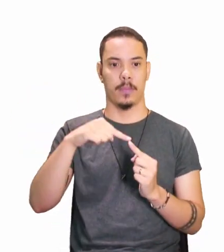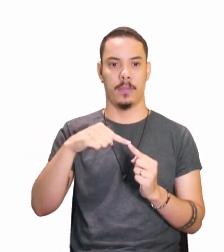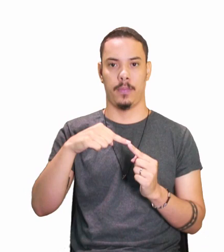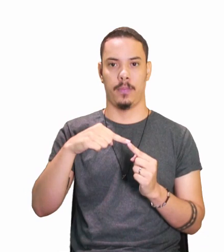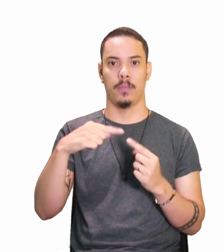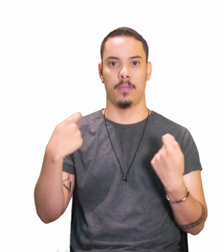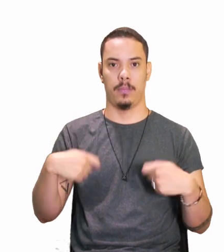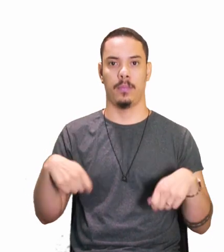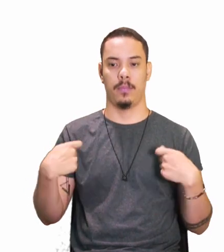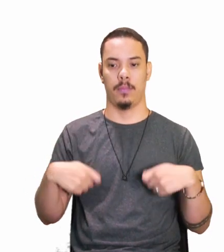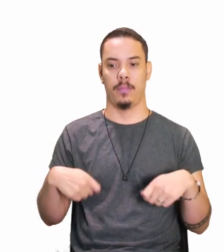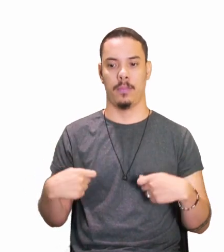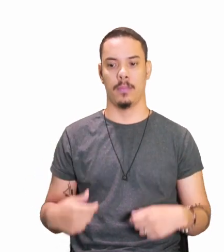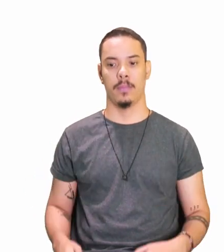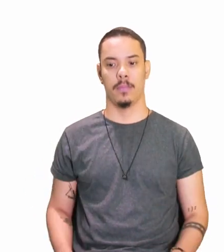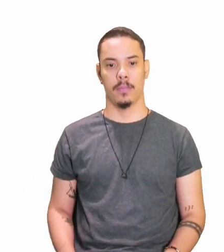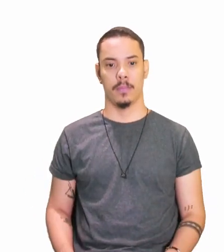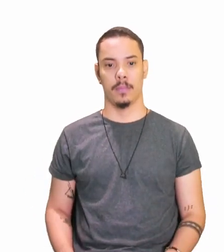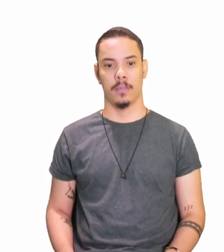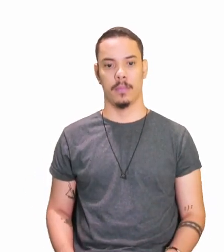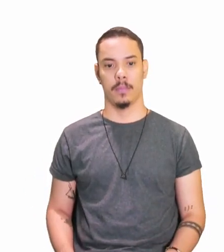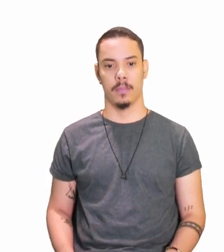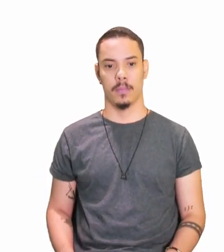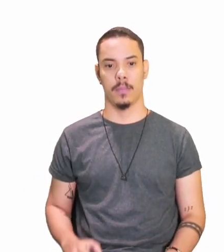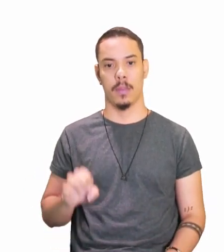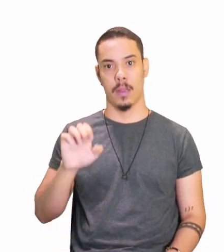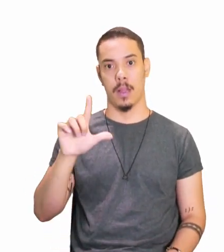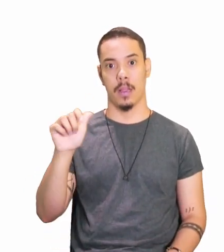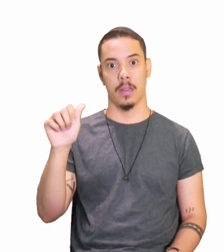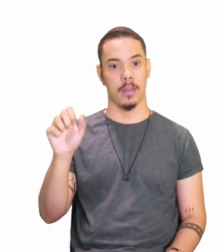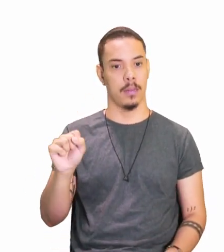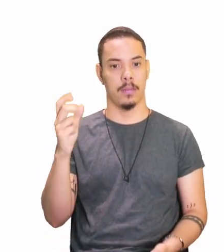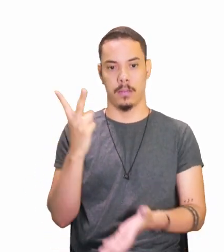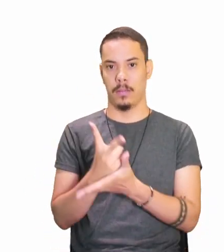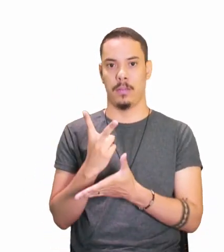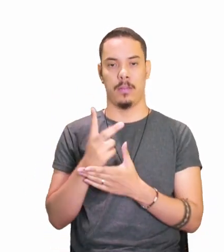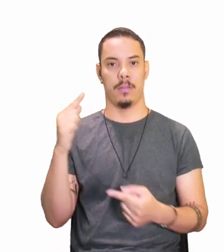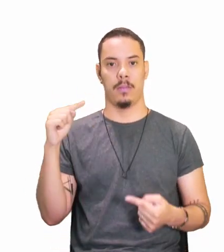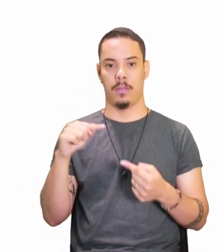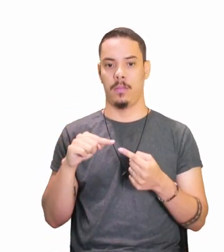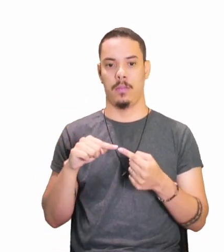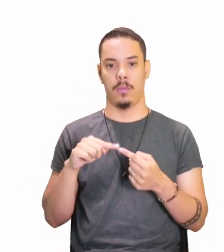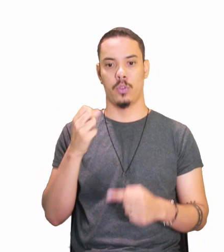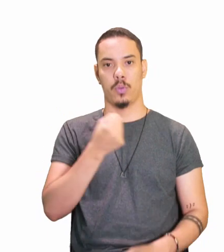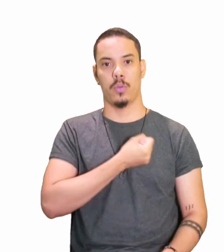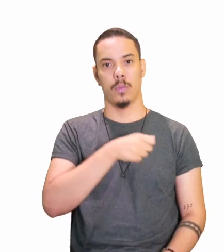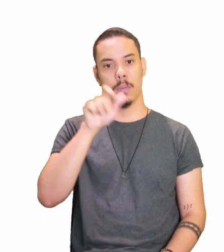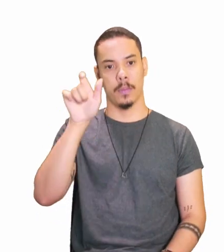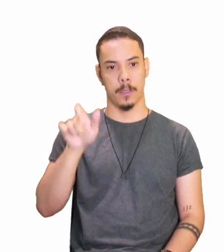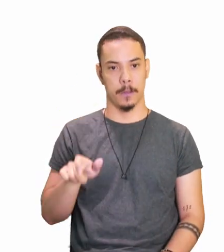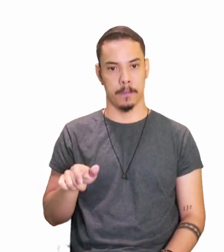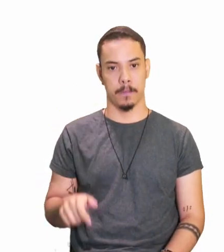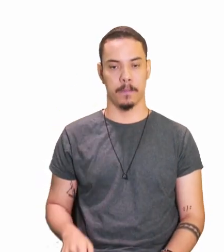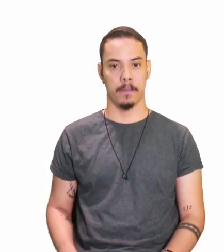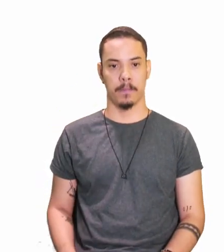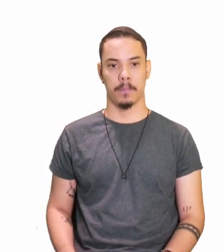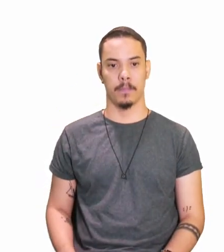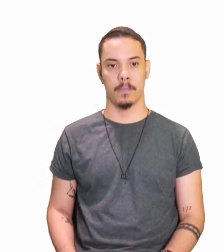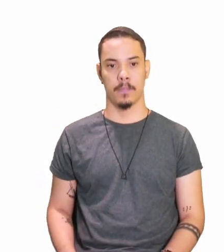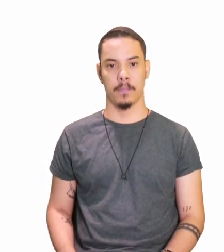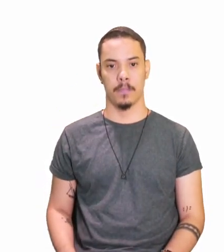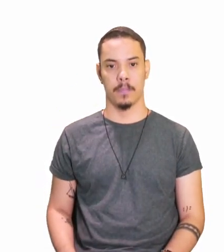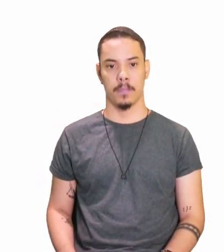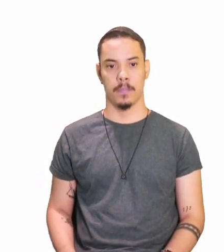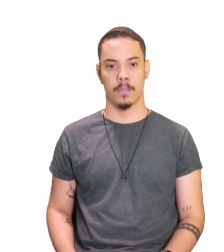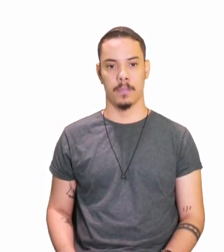fazer a concordância. Elas amam muito esse filme, sempre fazendo a concordância em número e pessoa. Belezinha? Sujeito, verbo